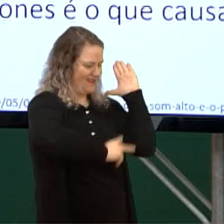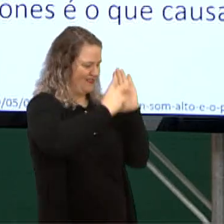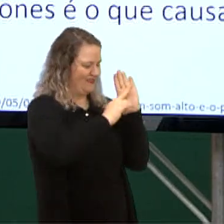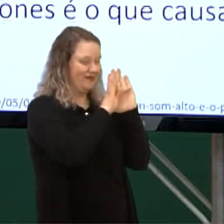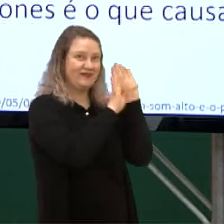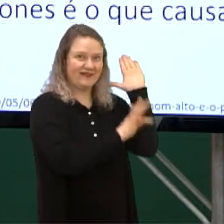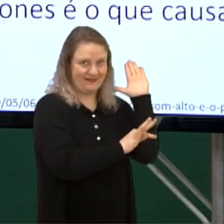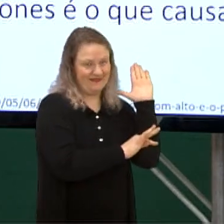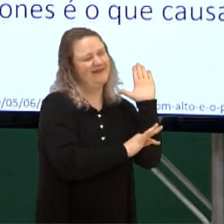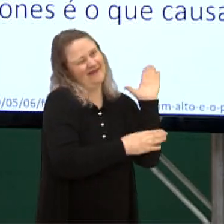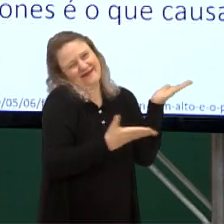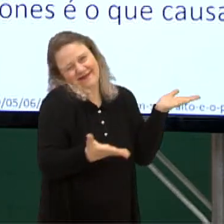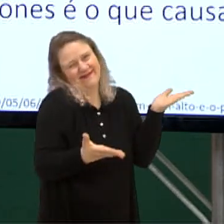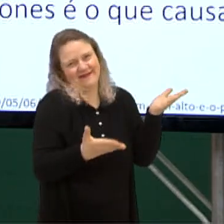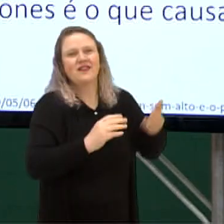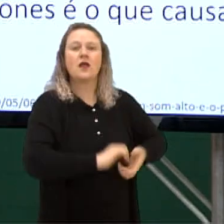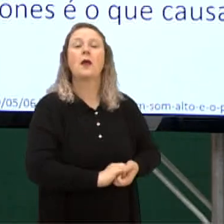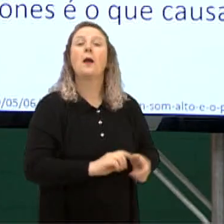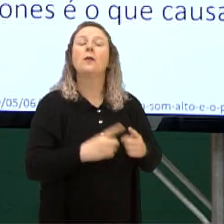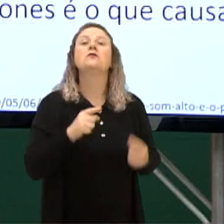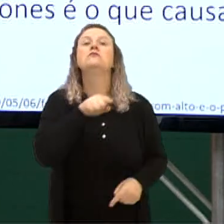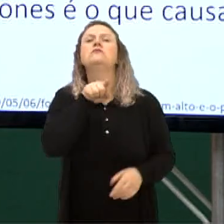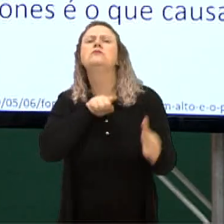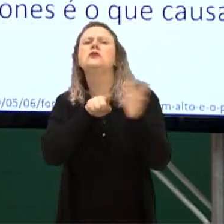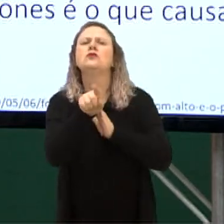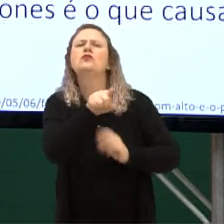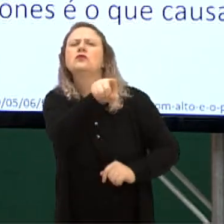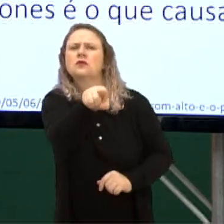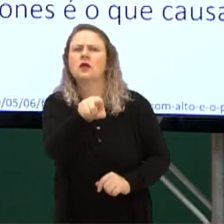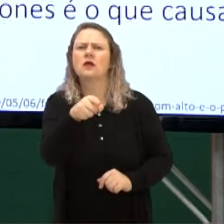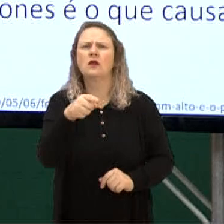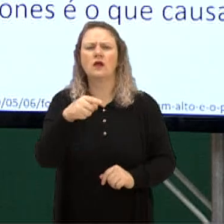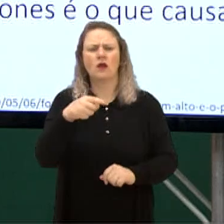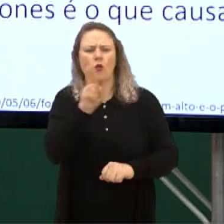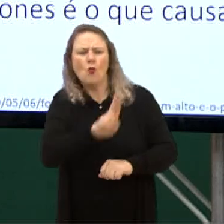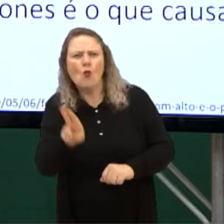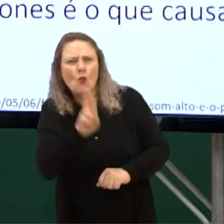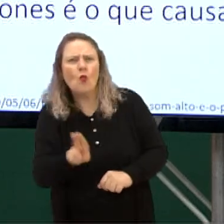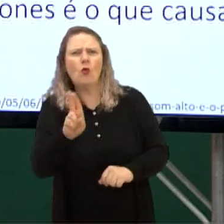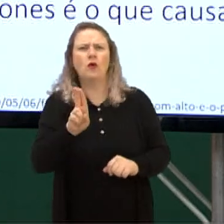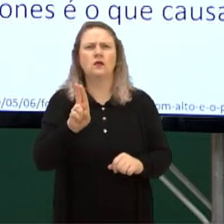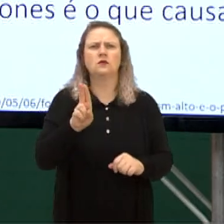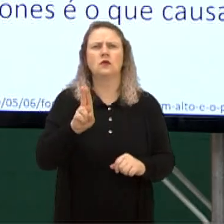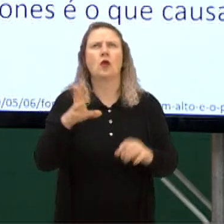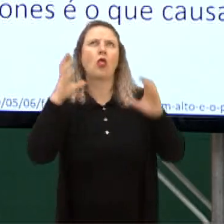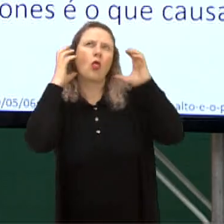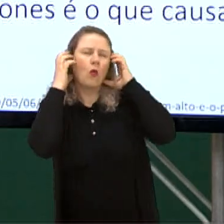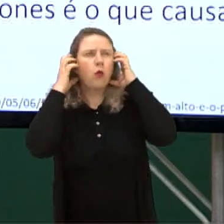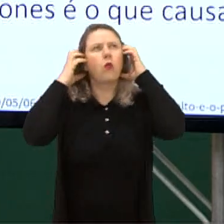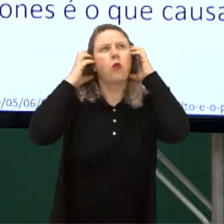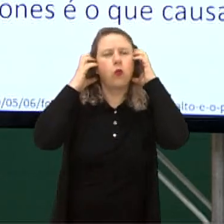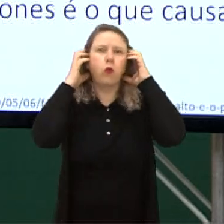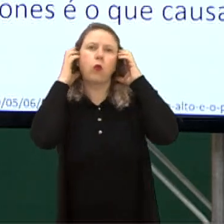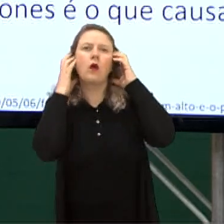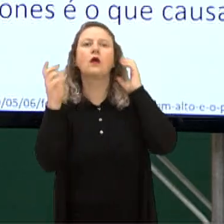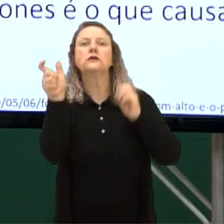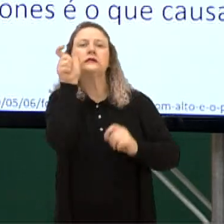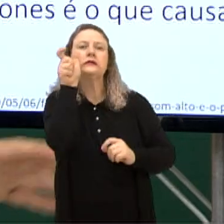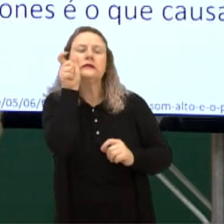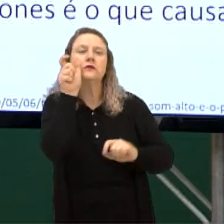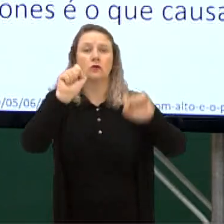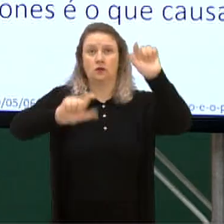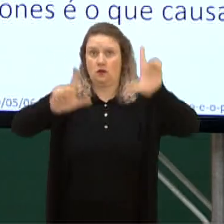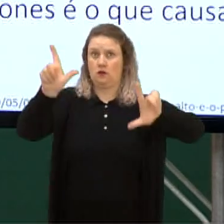texto. Você costuma usar muito fone em casa para ouvir uma musiquinha, para escutar uma série, assistir um programa de